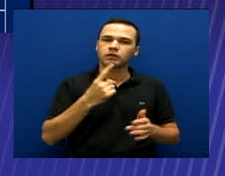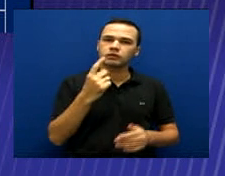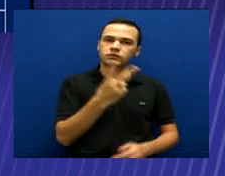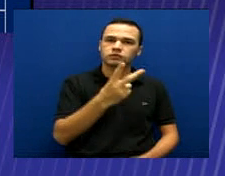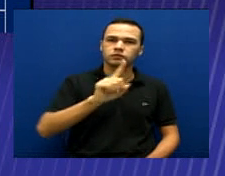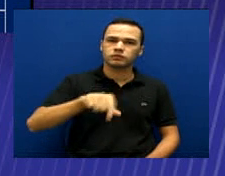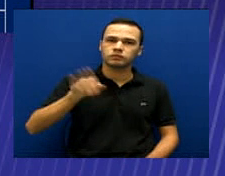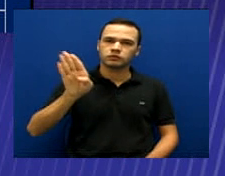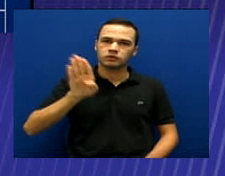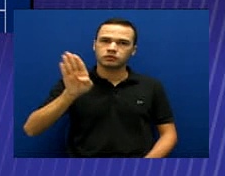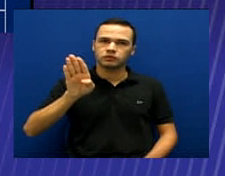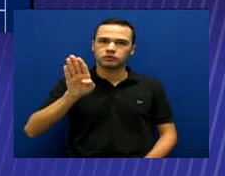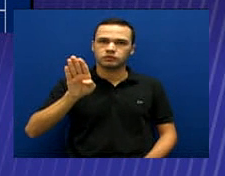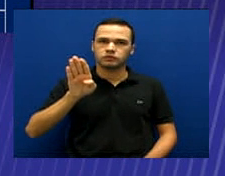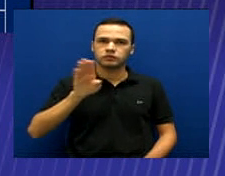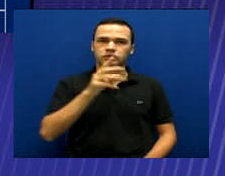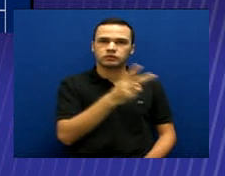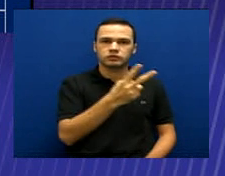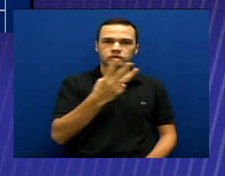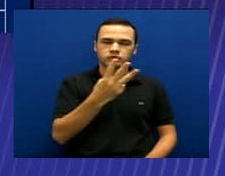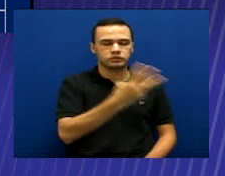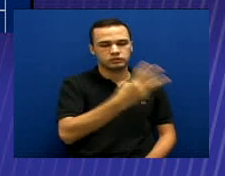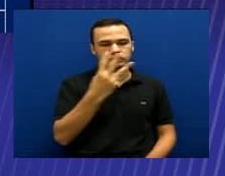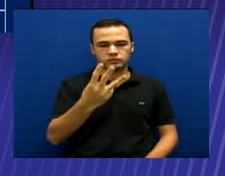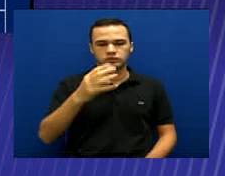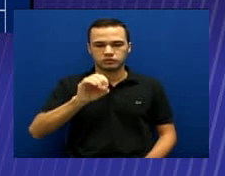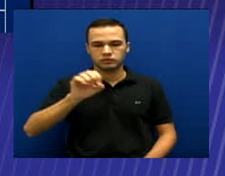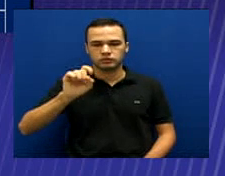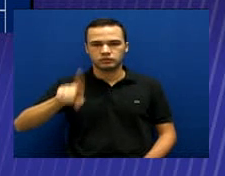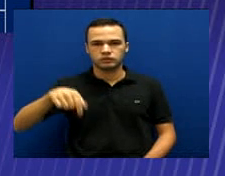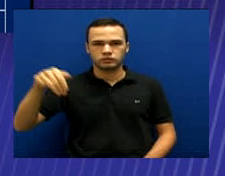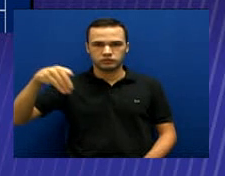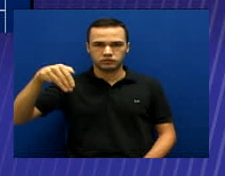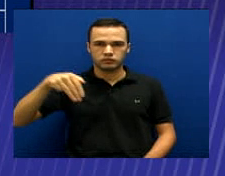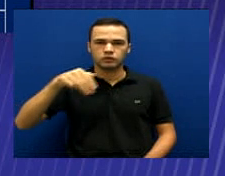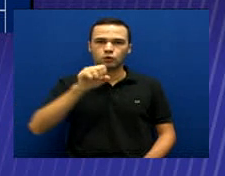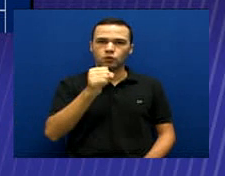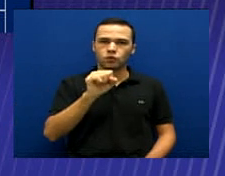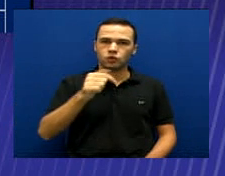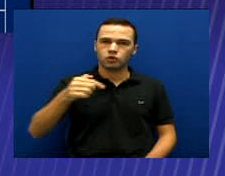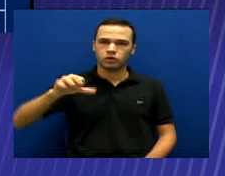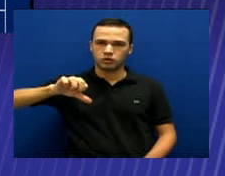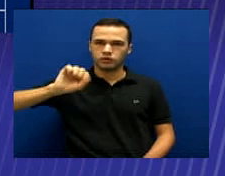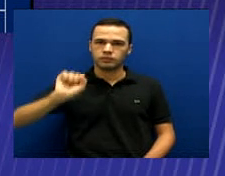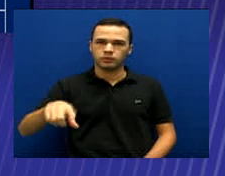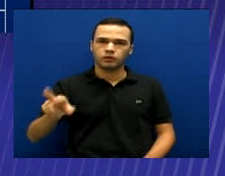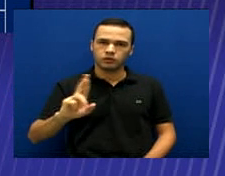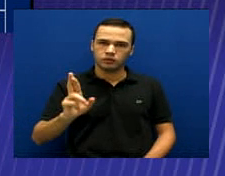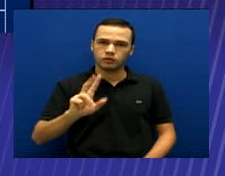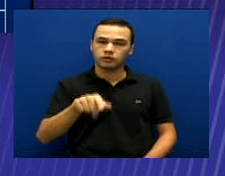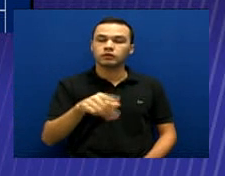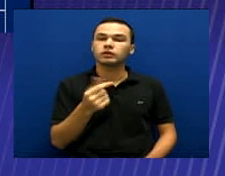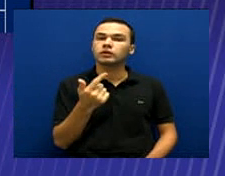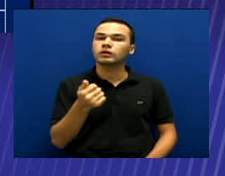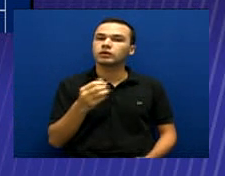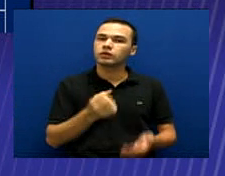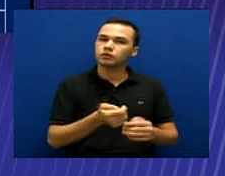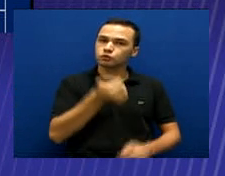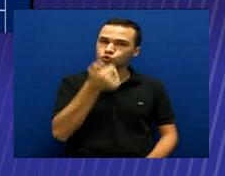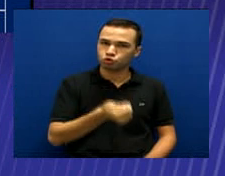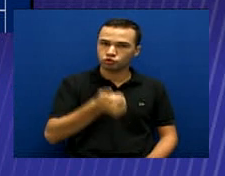330 milhões oitocentos e setenta e nove mil de um saldo positivo de